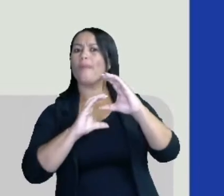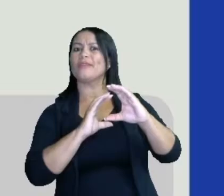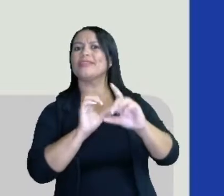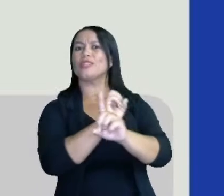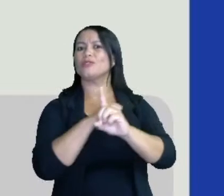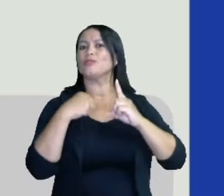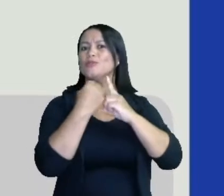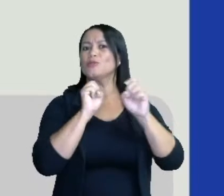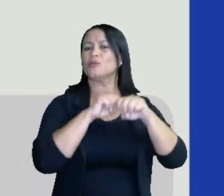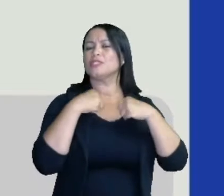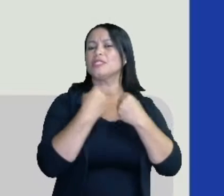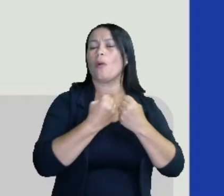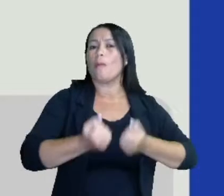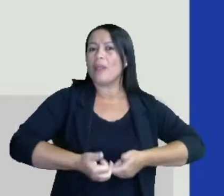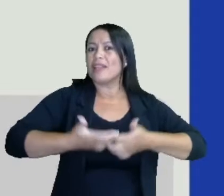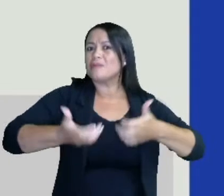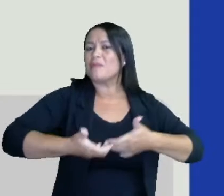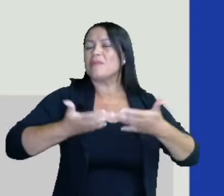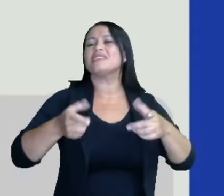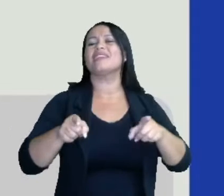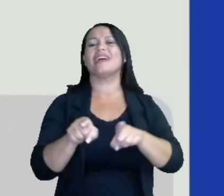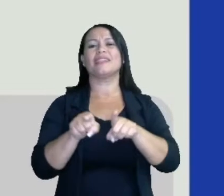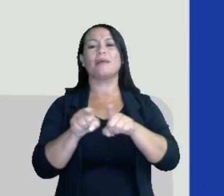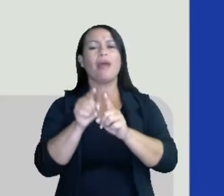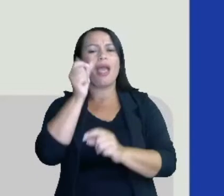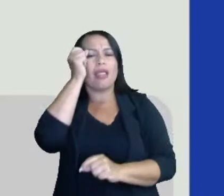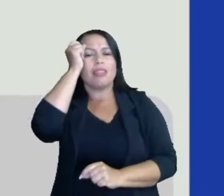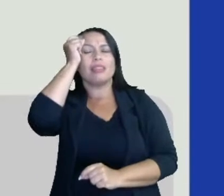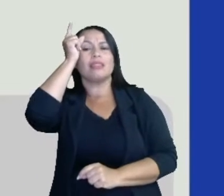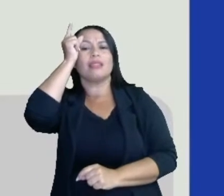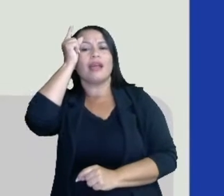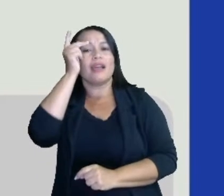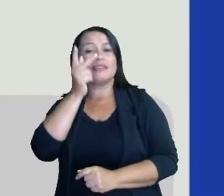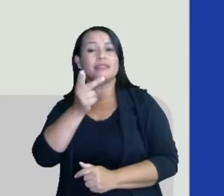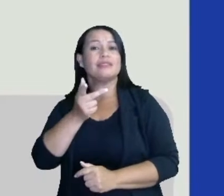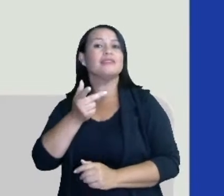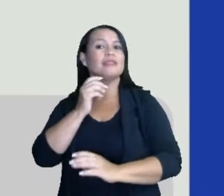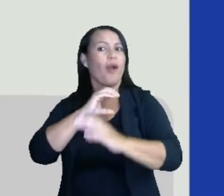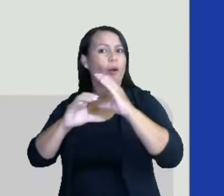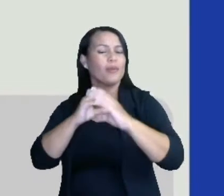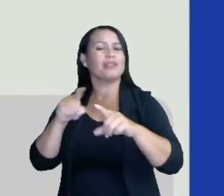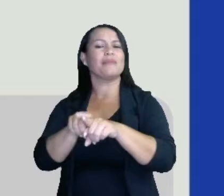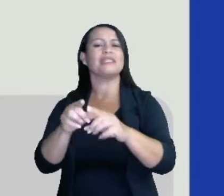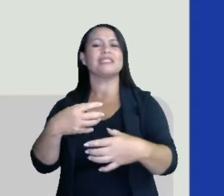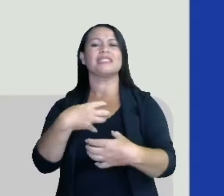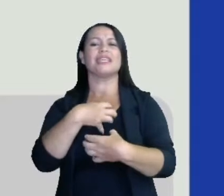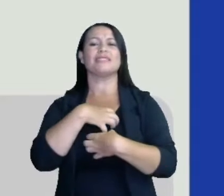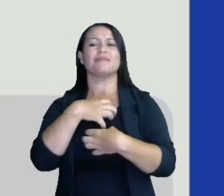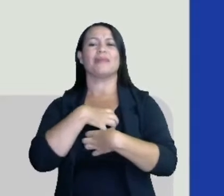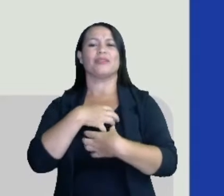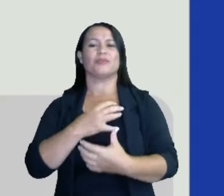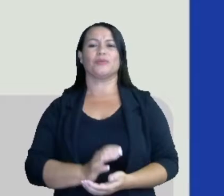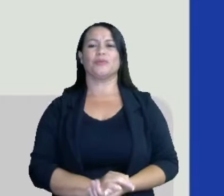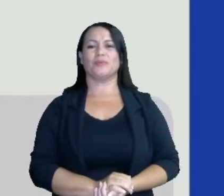para expressar e comunicar ideias e sentimentos.